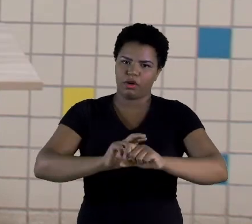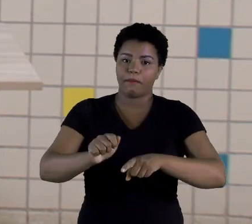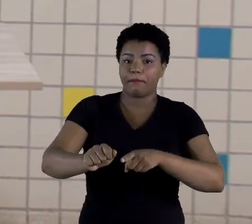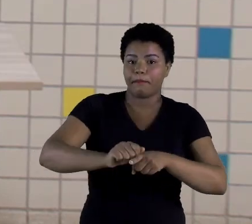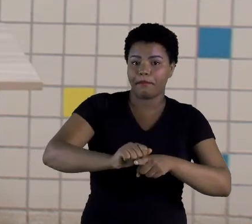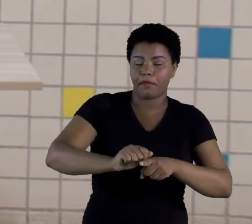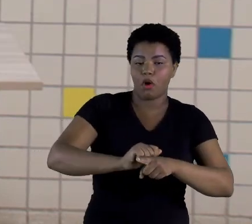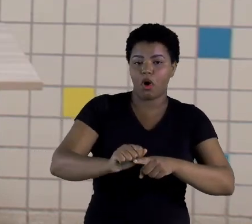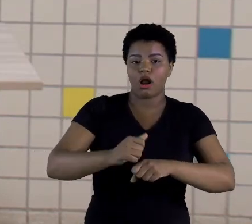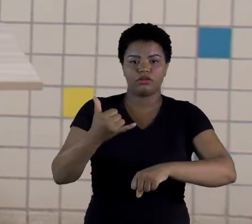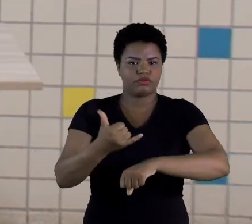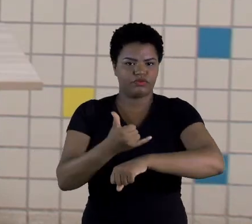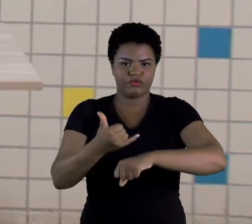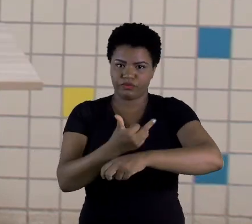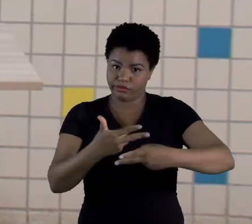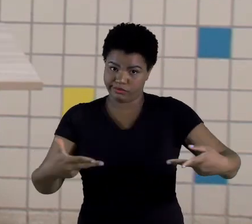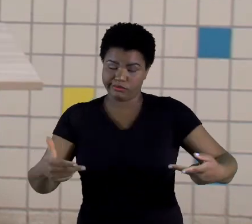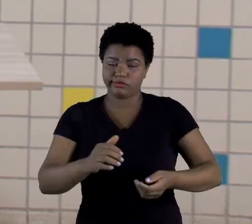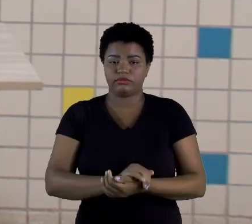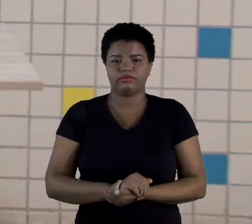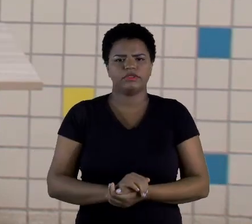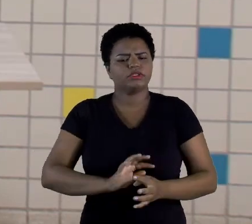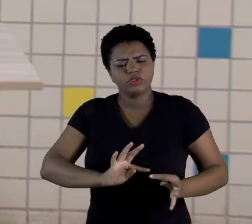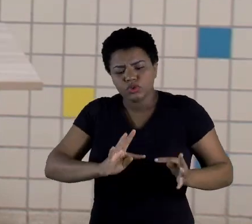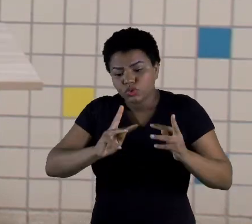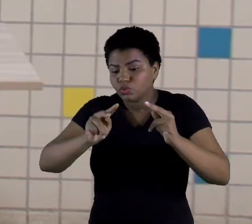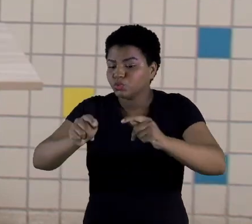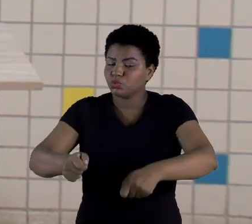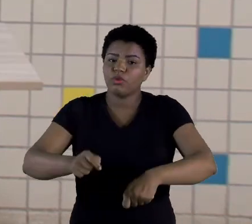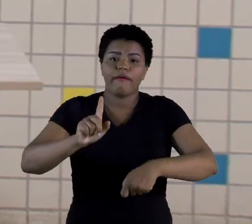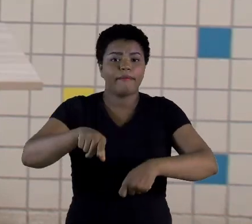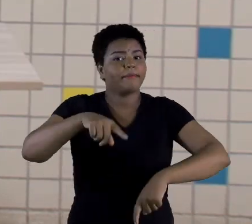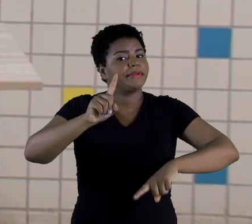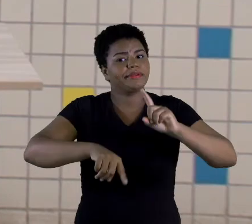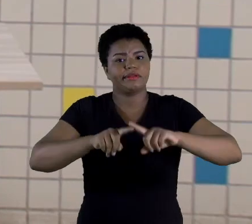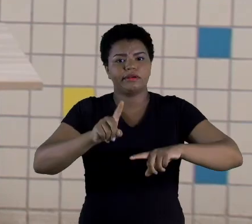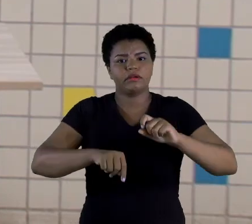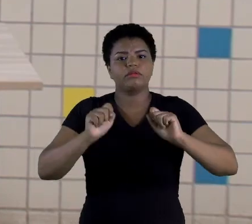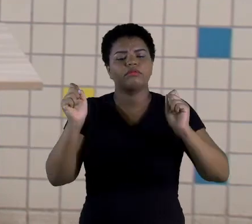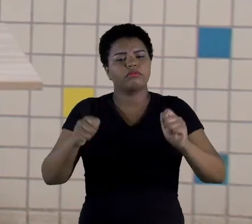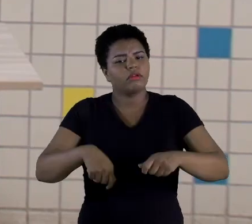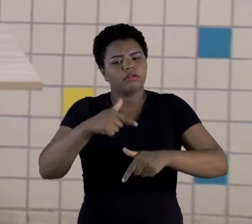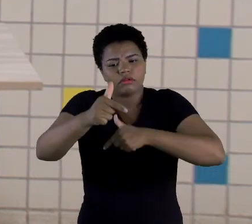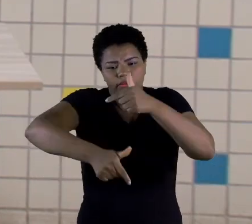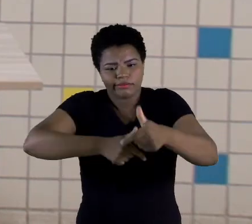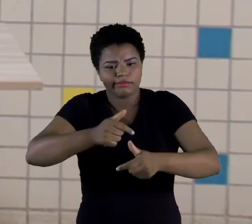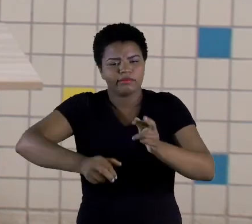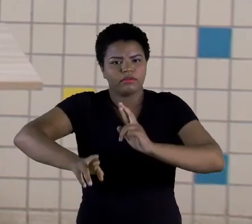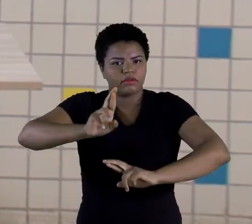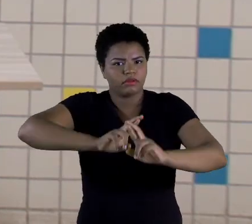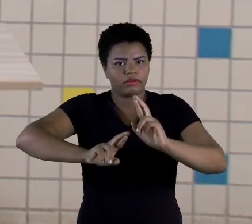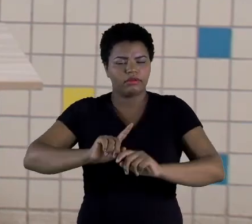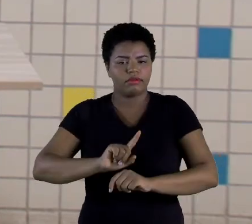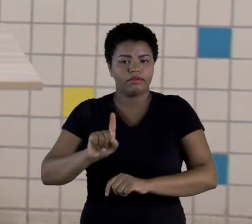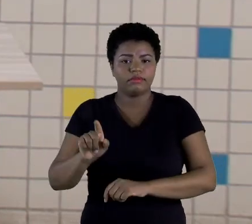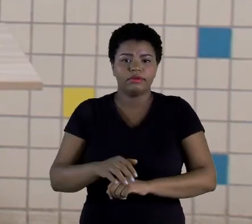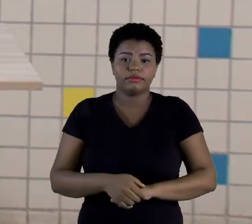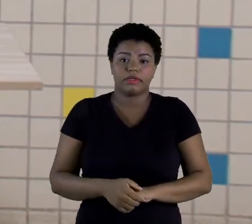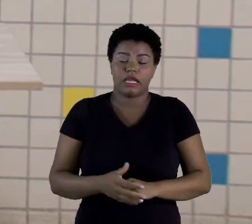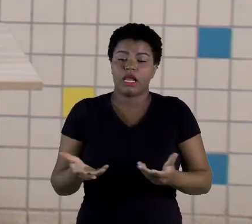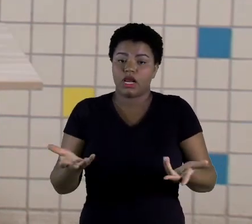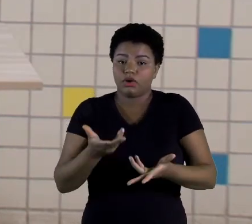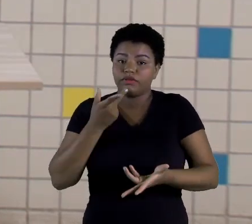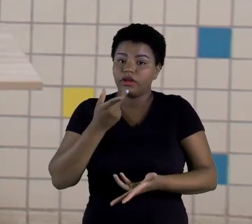metal. Então, tudo isso são material que a gente pode trabalhar na reciclagem, mas eu quero falar para vocês agora